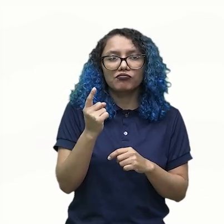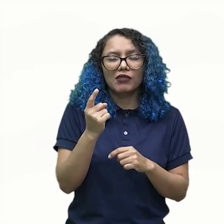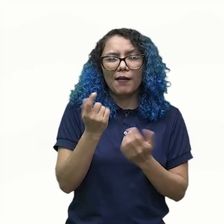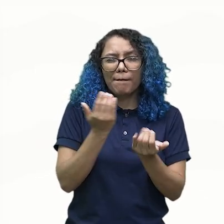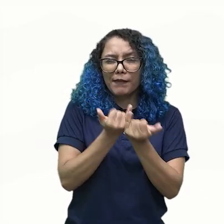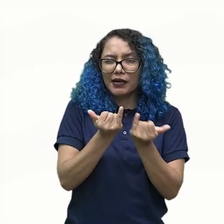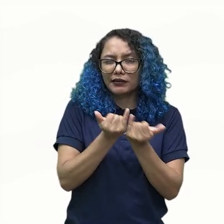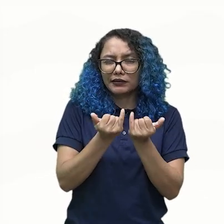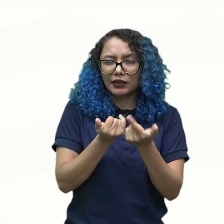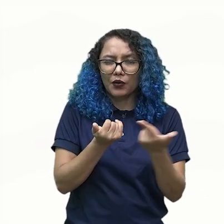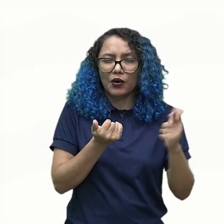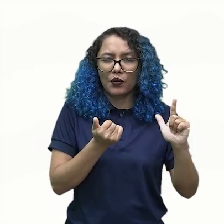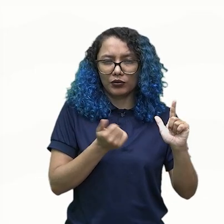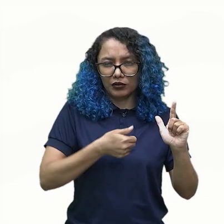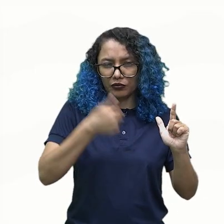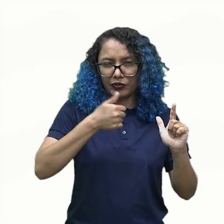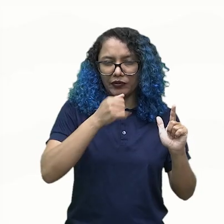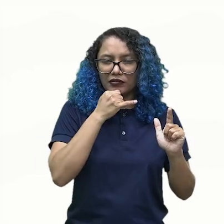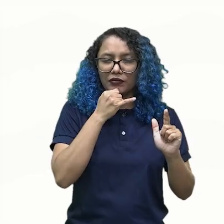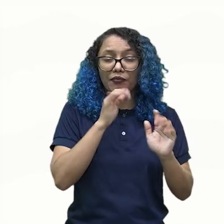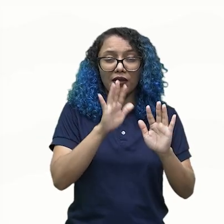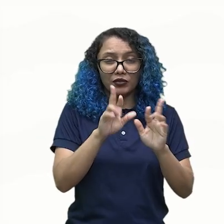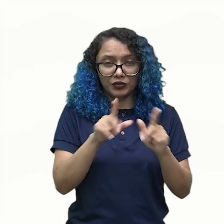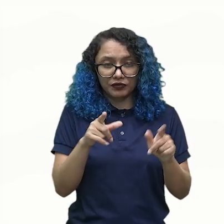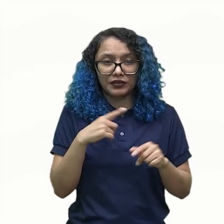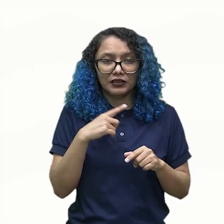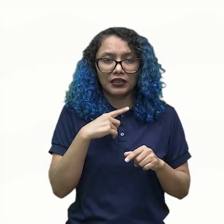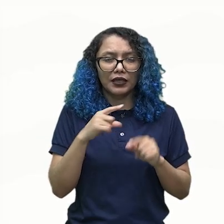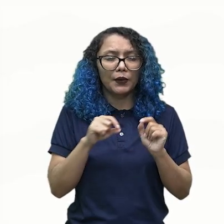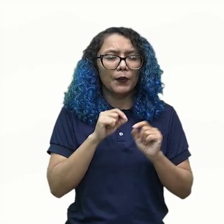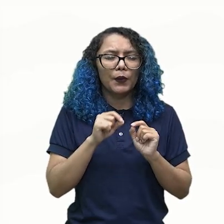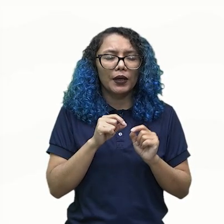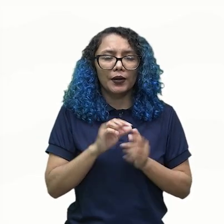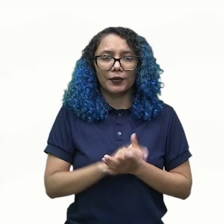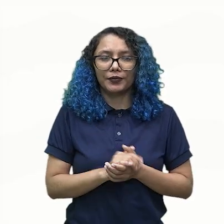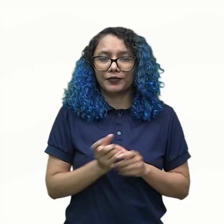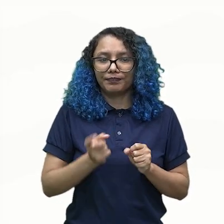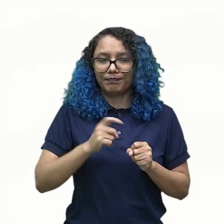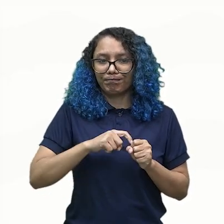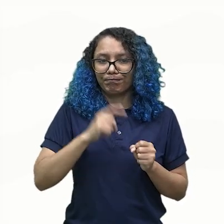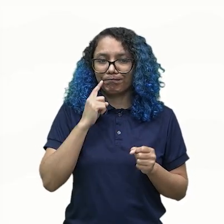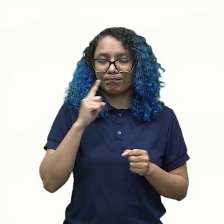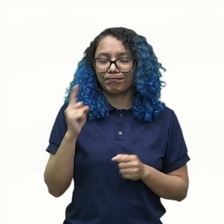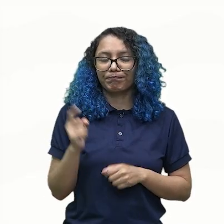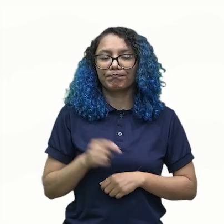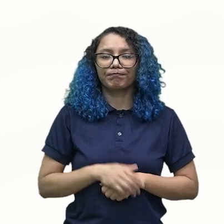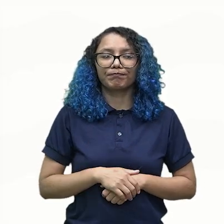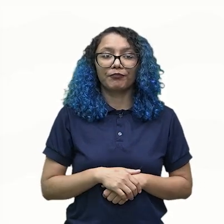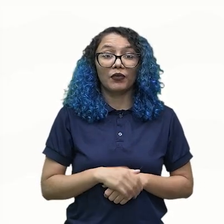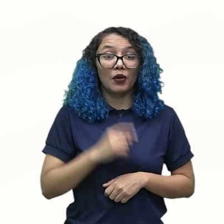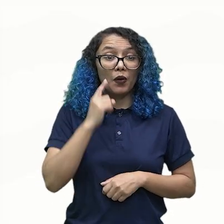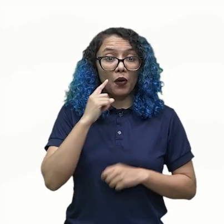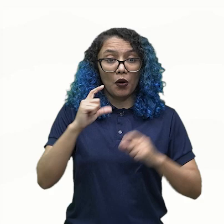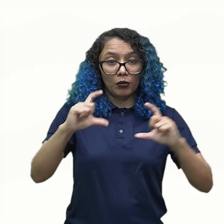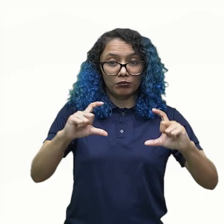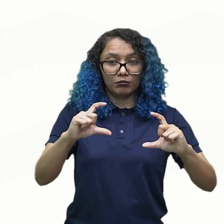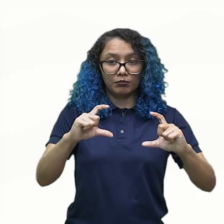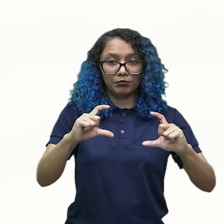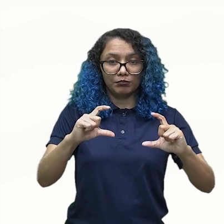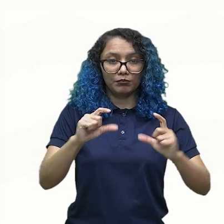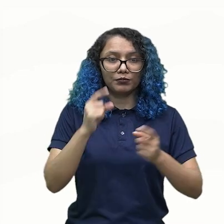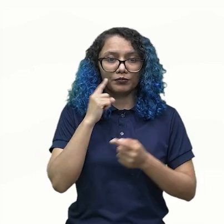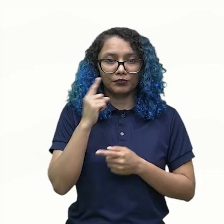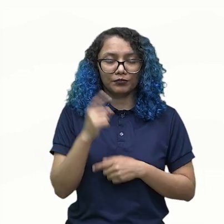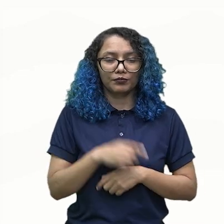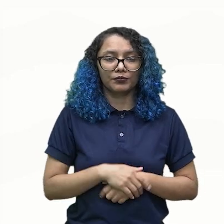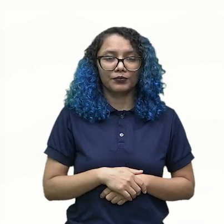fez anteriormente, mas aqui tem uma pequena diferença. Olha só, vamos voltar aqui rapidinho. Reparem que aqui nos parênteses, deixa eu trocar a